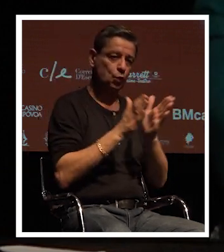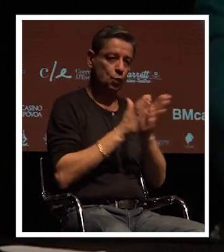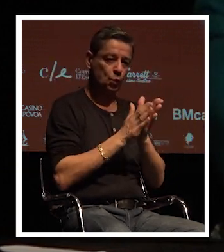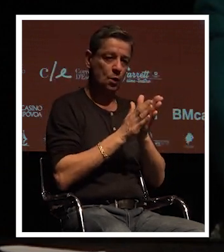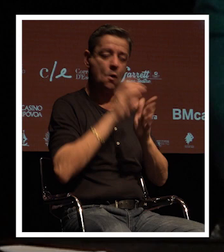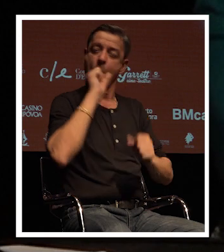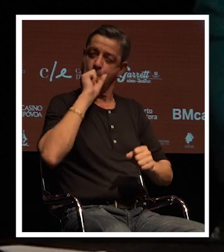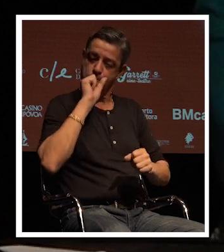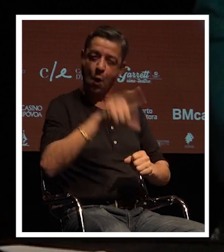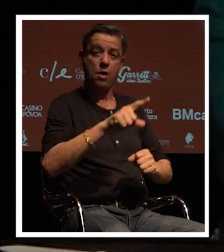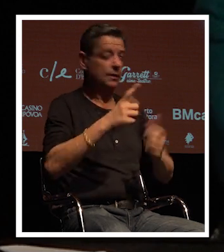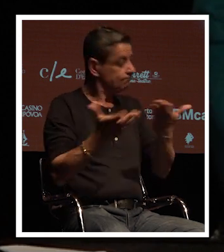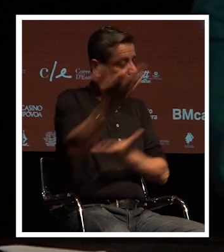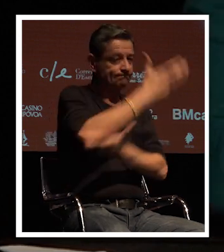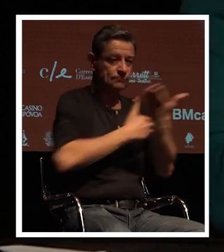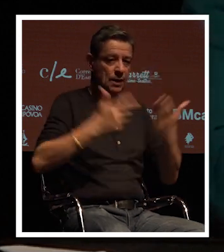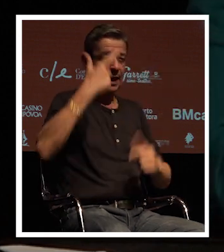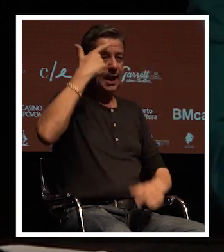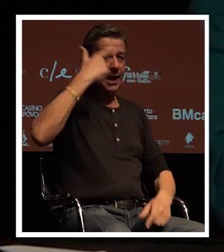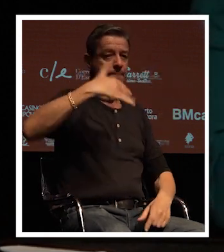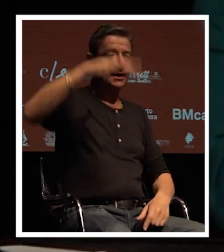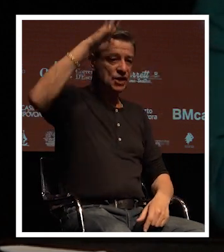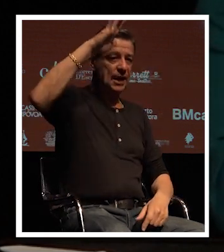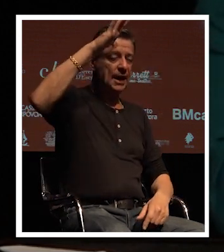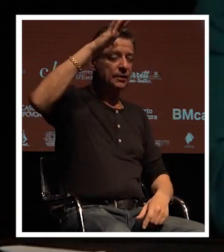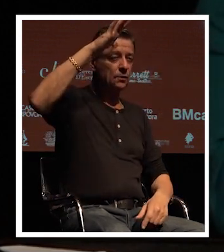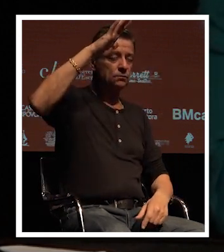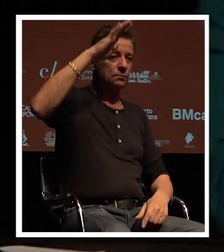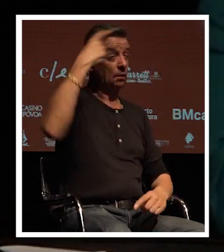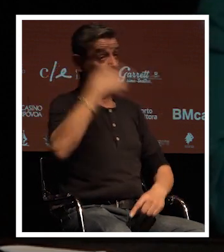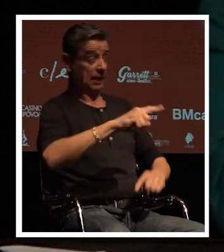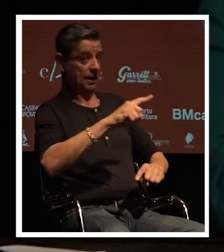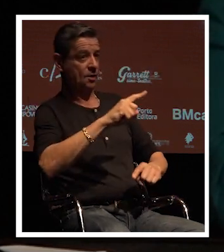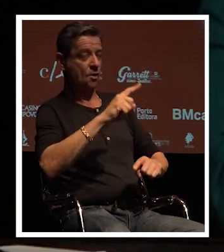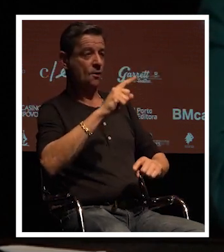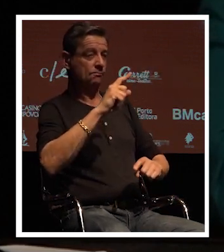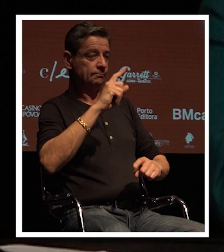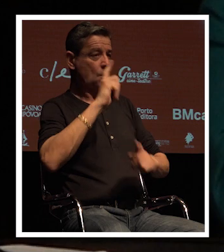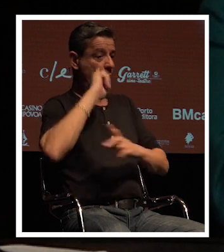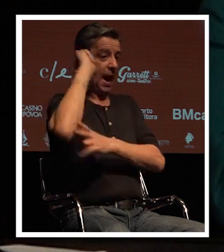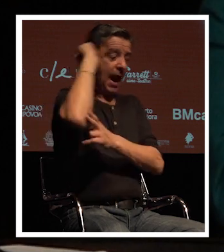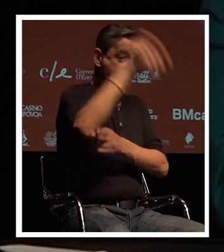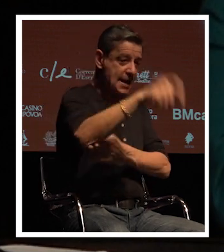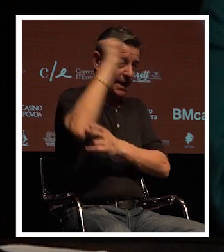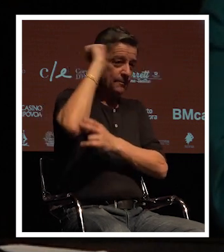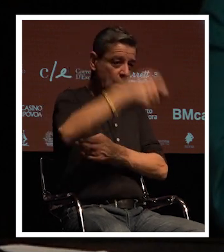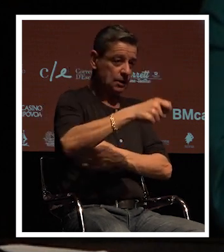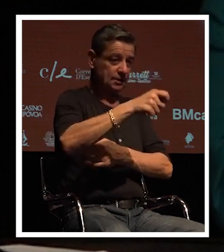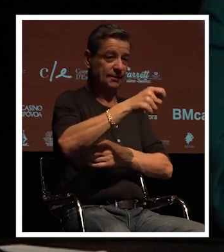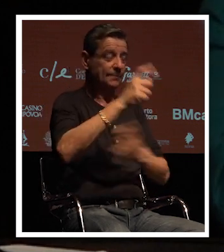manipular pode usar os personagens imaginemos que a JK Rowling tinha feito isso com Potter neste momento o Harry Potter seria do